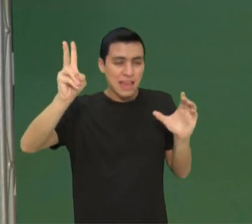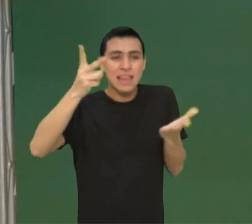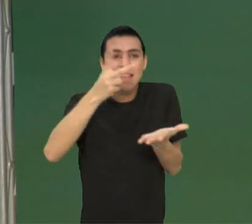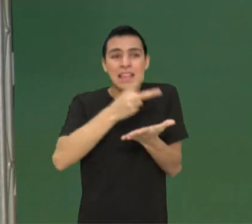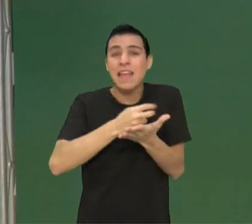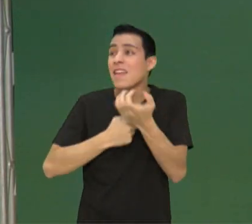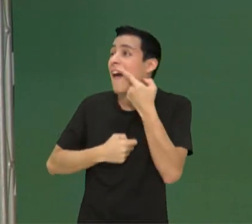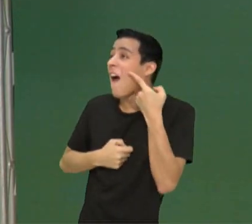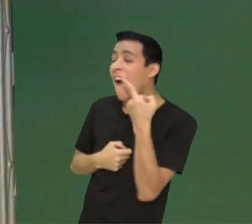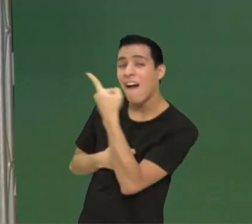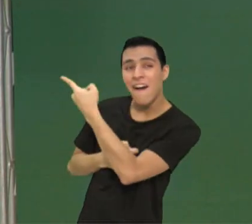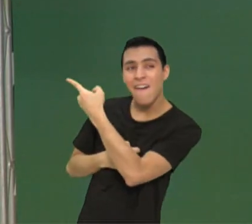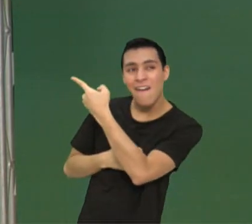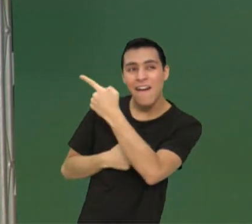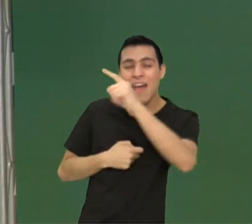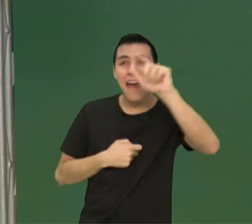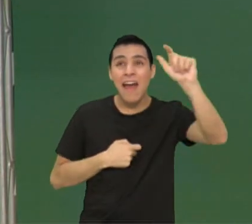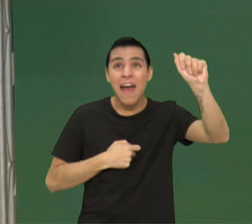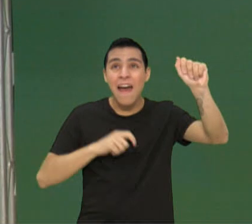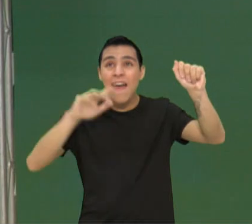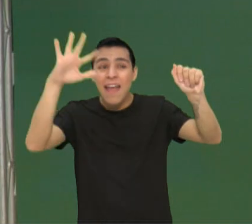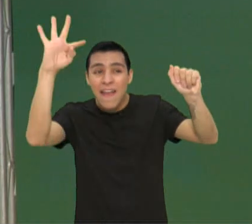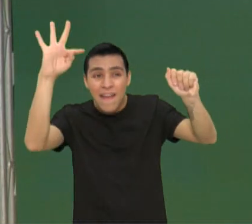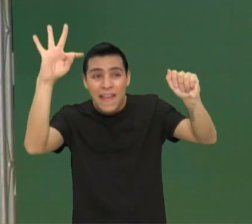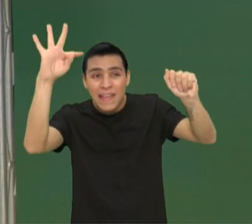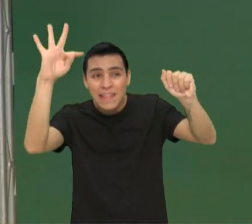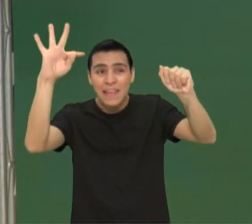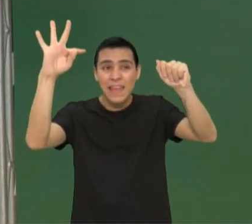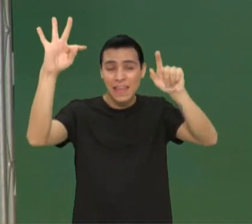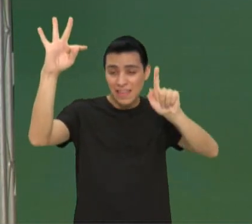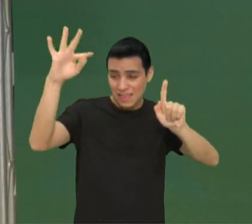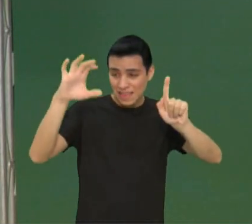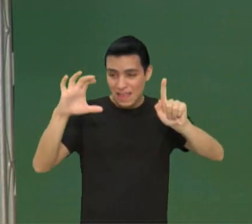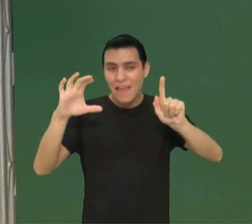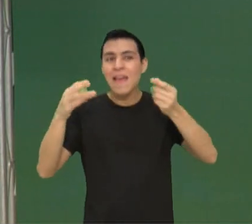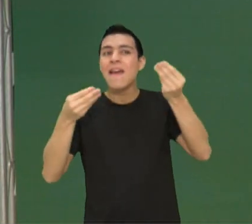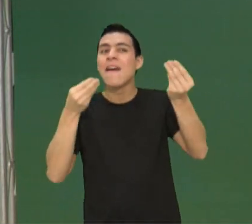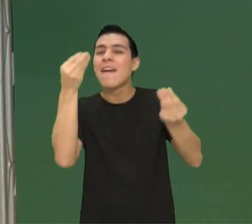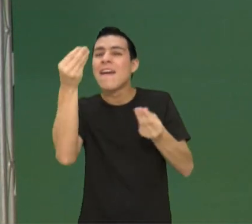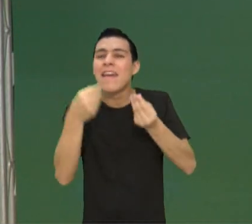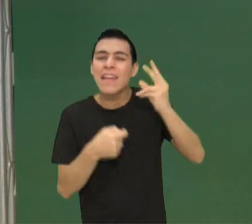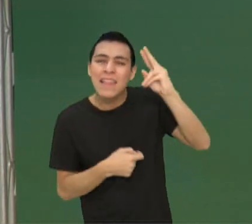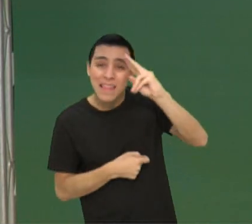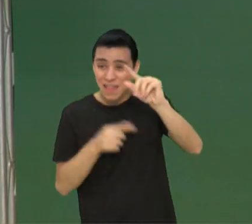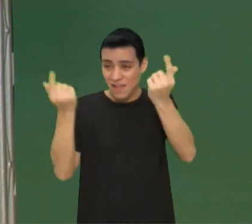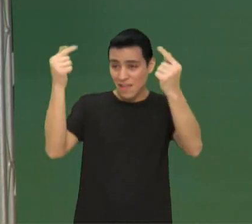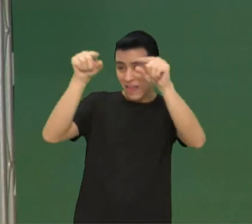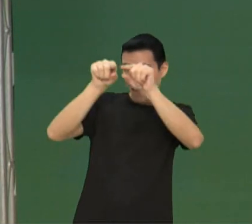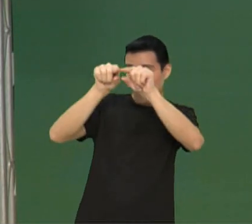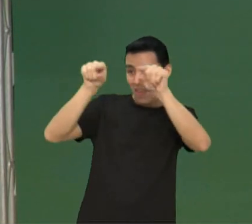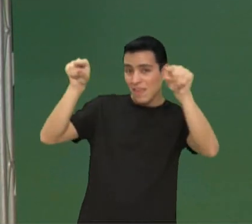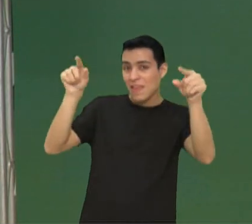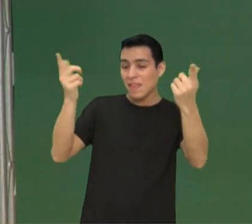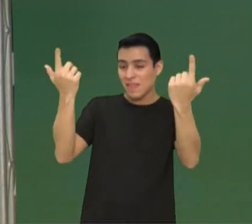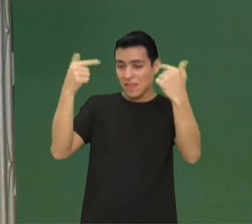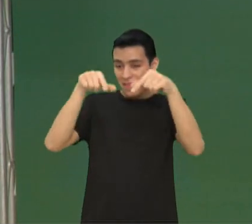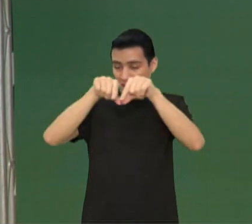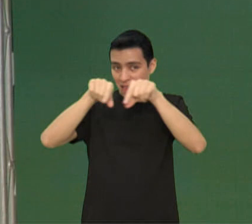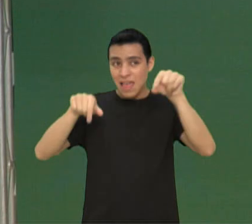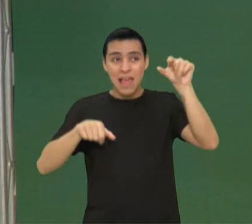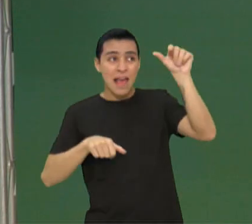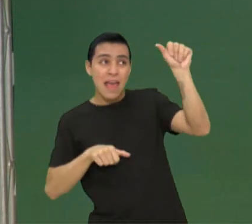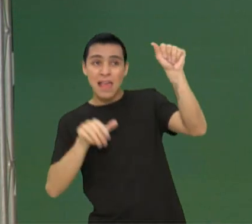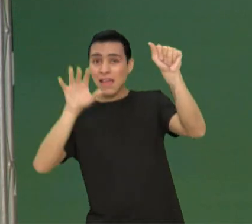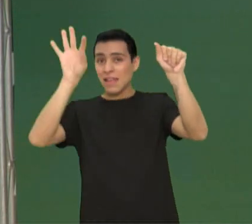junta com a citosina. E a professora Fran trabalhou com vocês como isso? Lembra lá do Aguinaldo Timóteo, A com